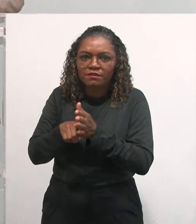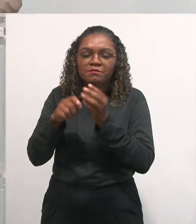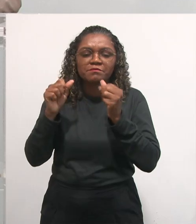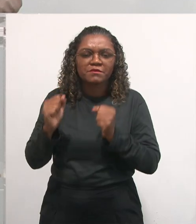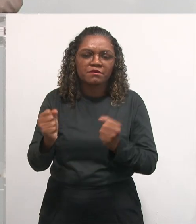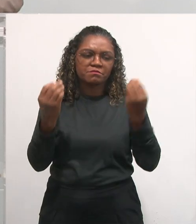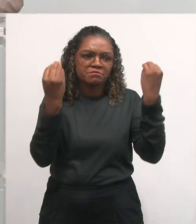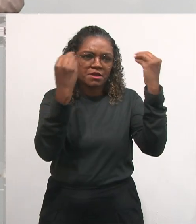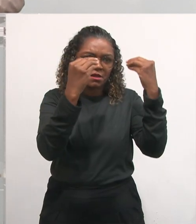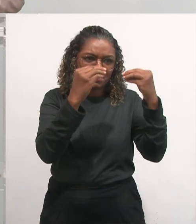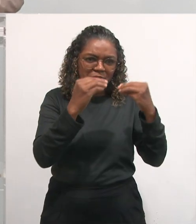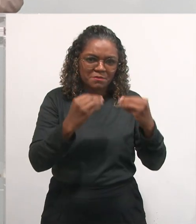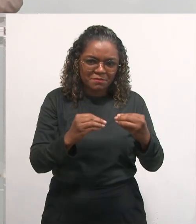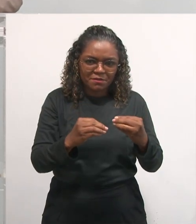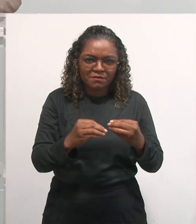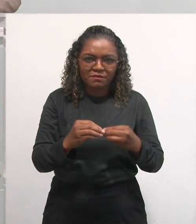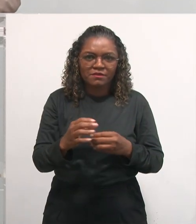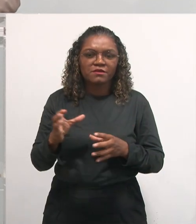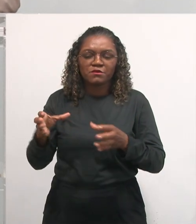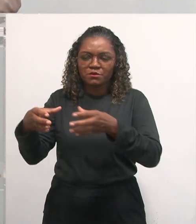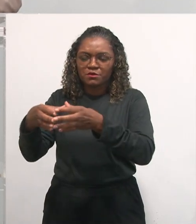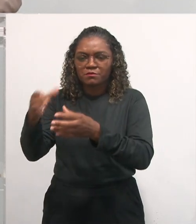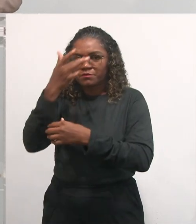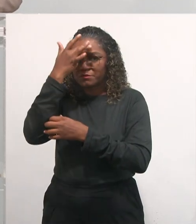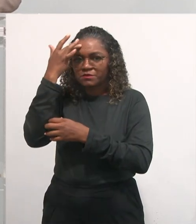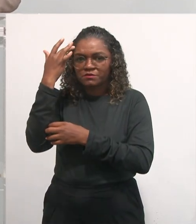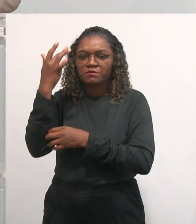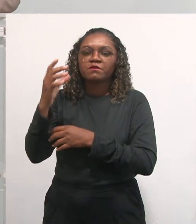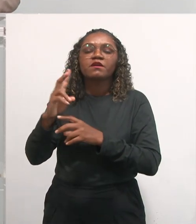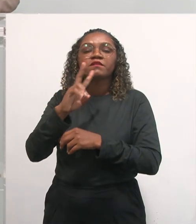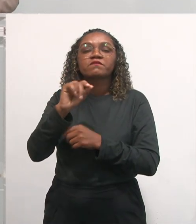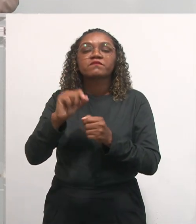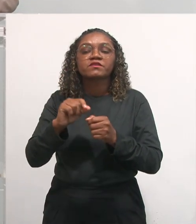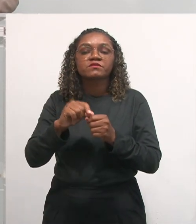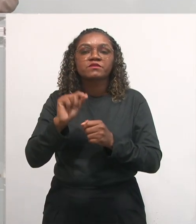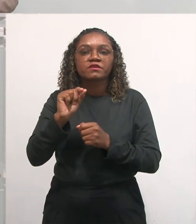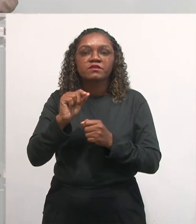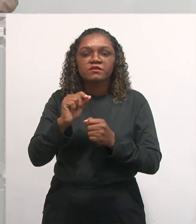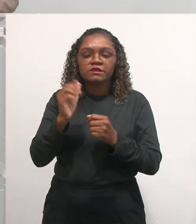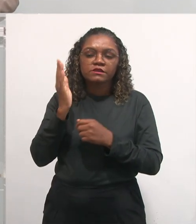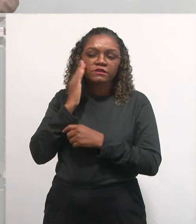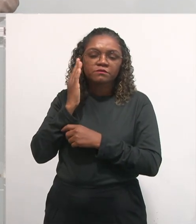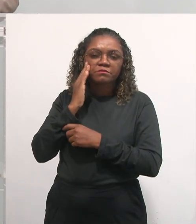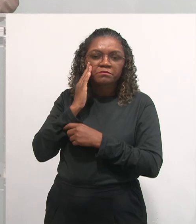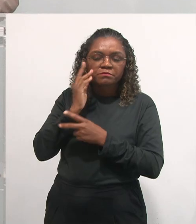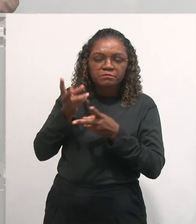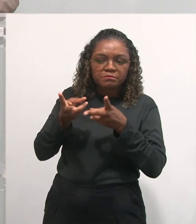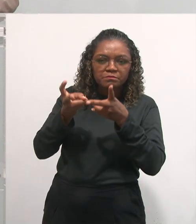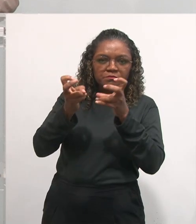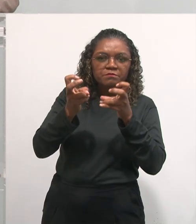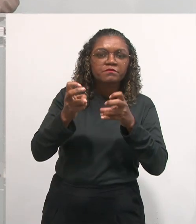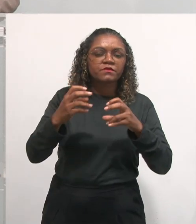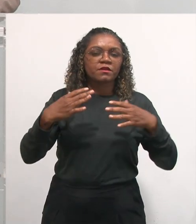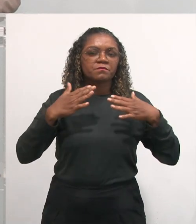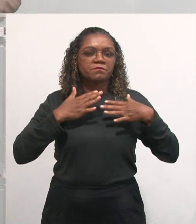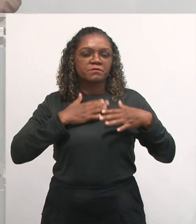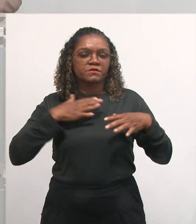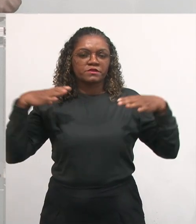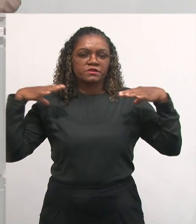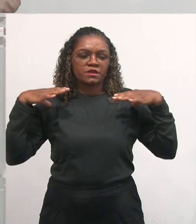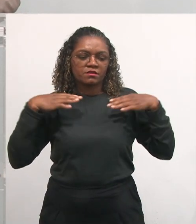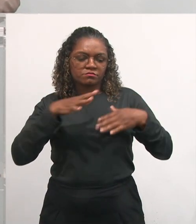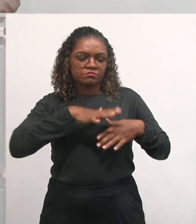e aí você entrevista lá o número X de pessoas e depois você faz a previsão de que na cidade onde você mora, né,